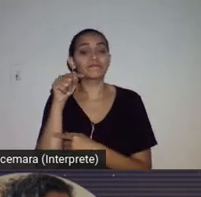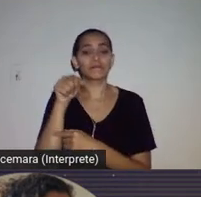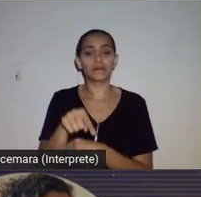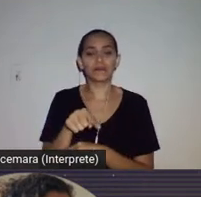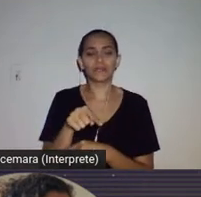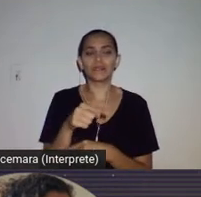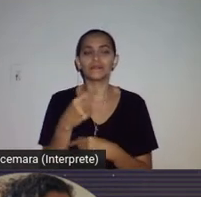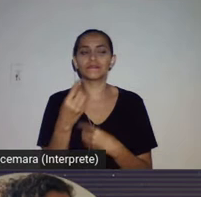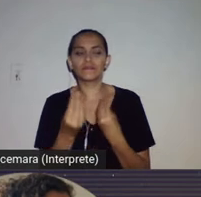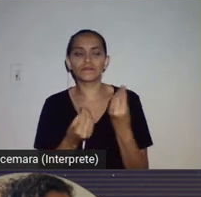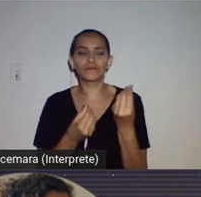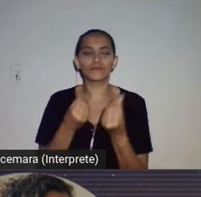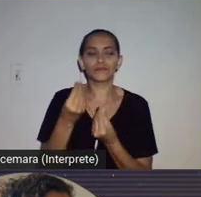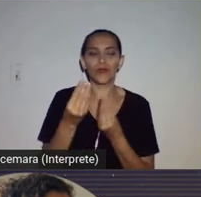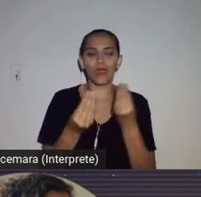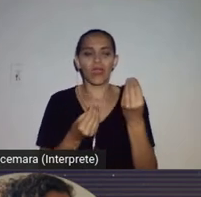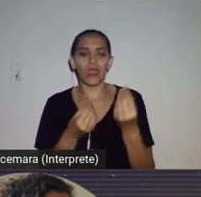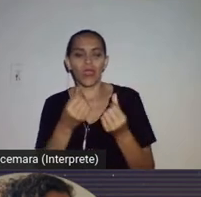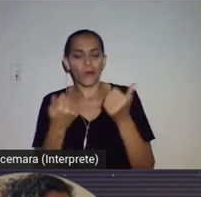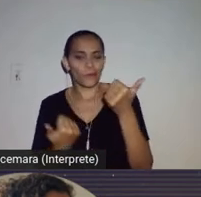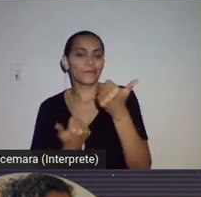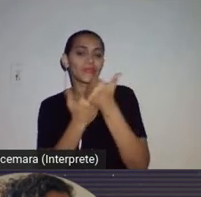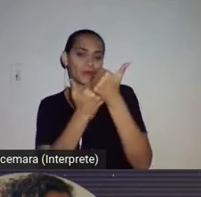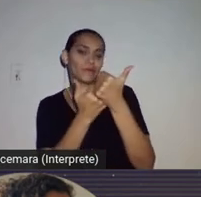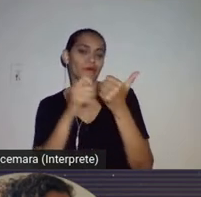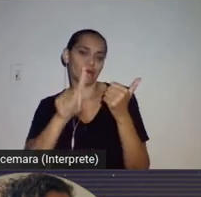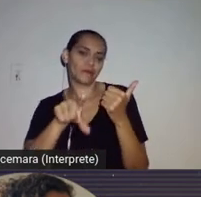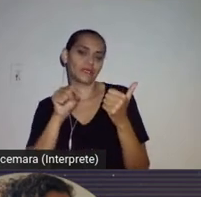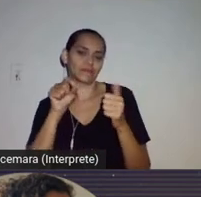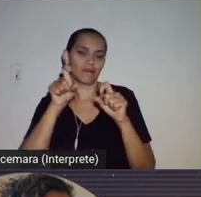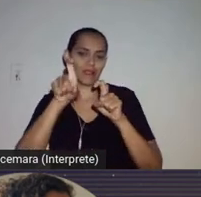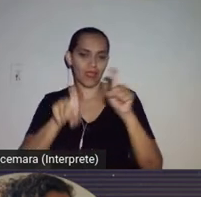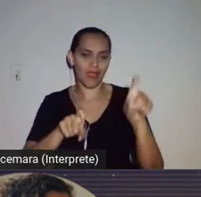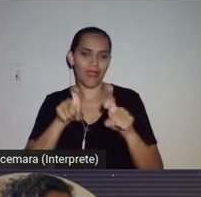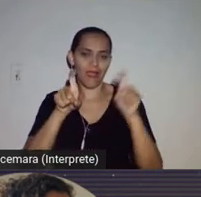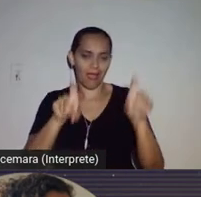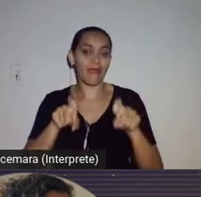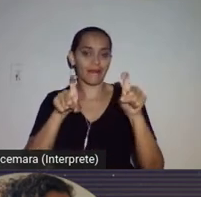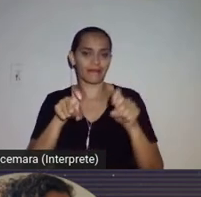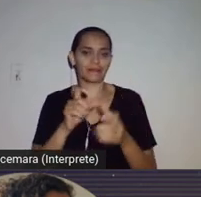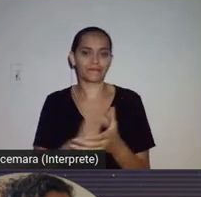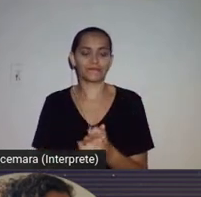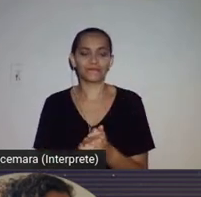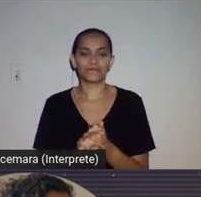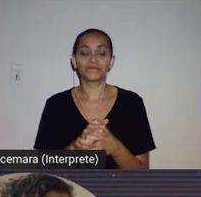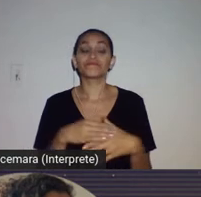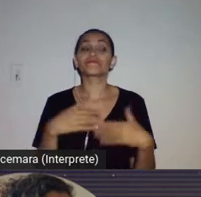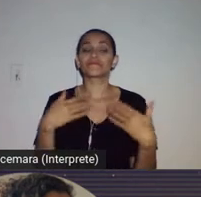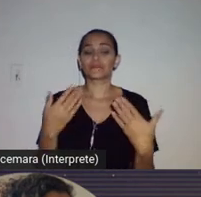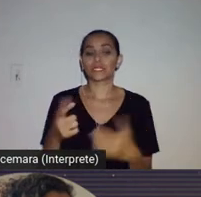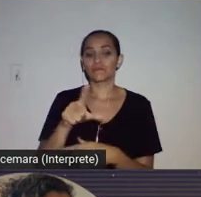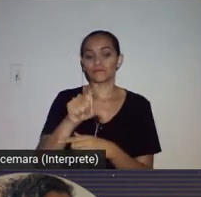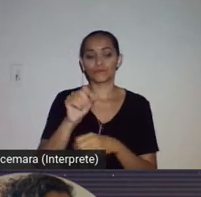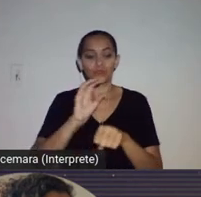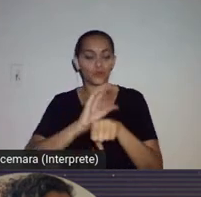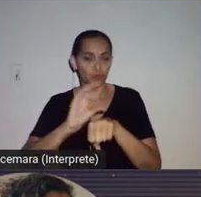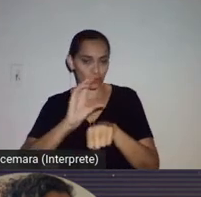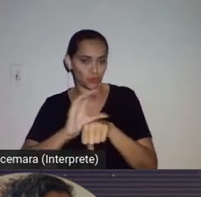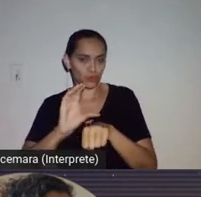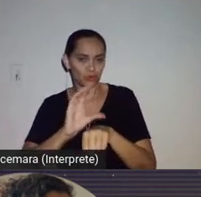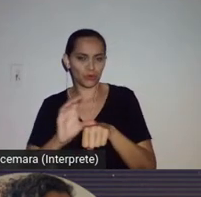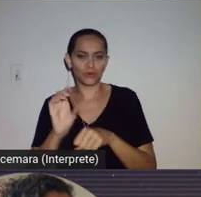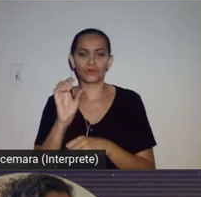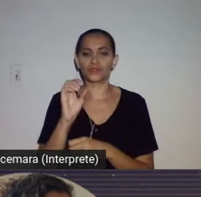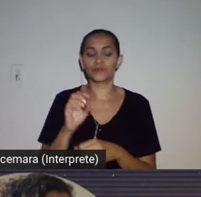certo suporte para tomar essa decisão. Então, aí eu decidi entrar no curso de ciência da computação, e aí eu escolhi a Universidade